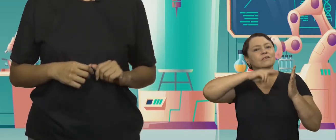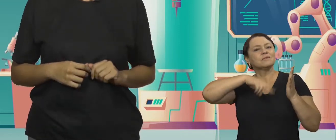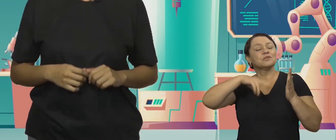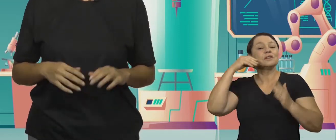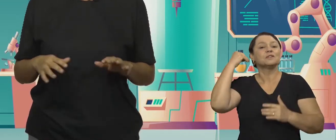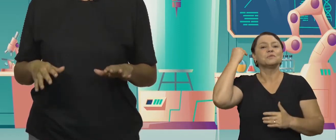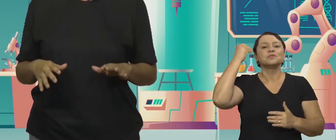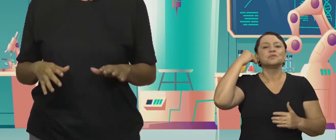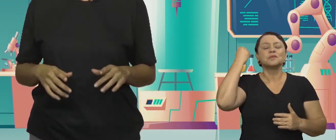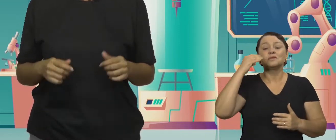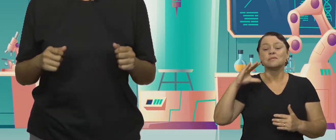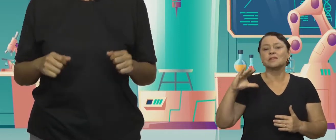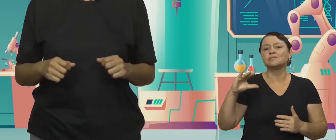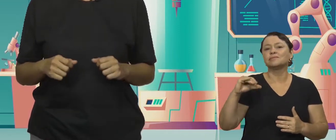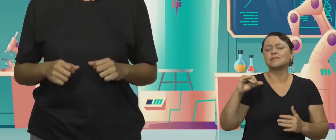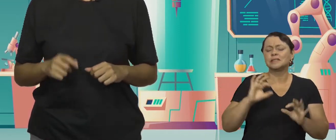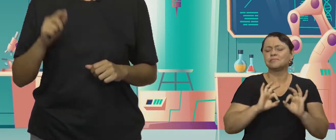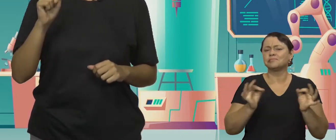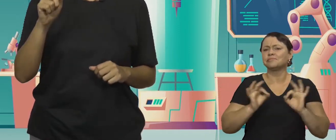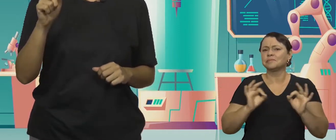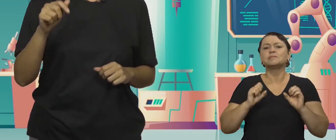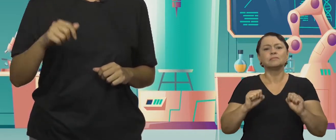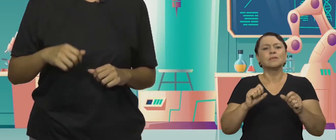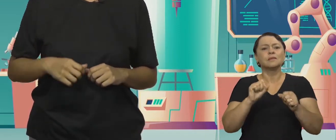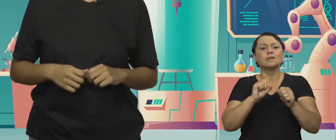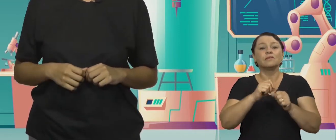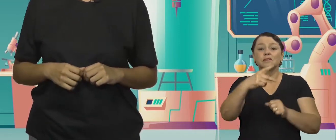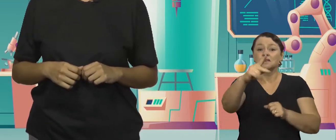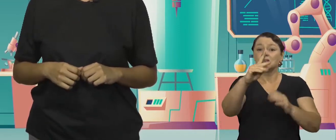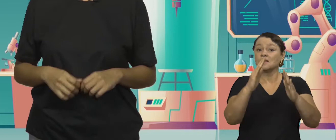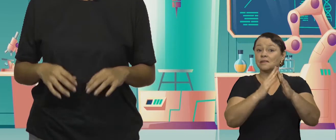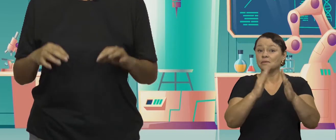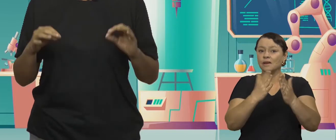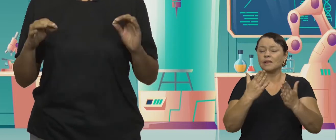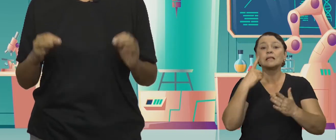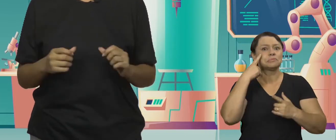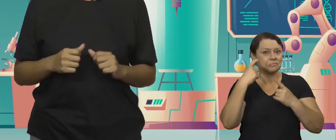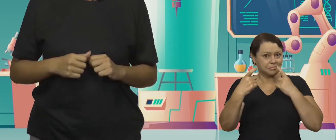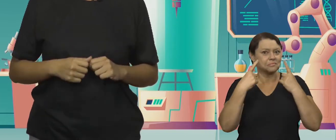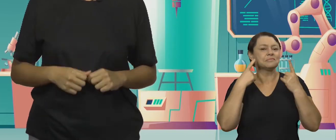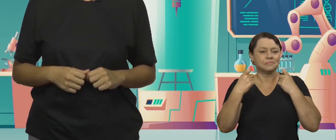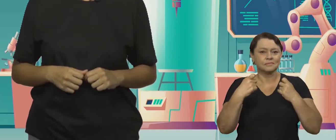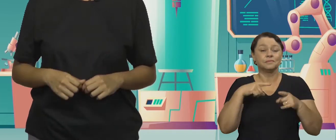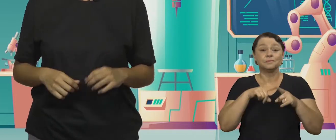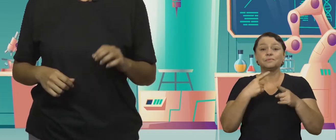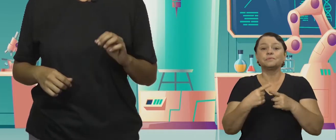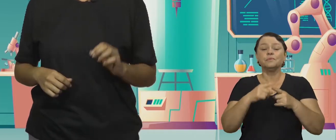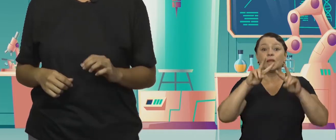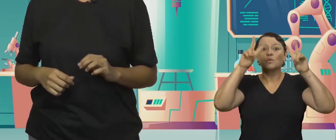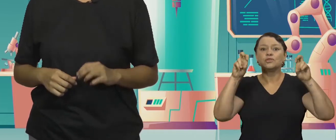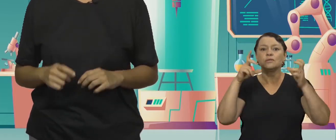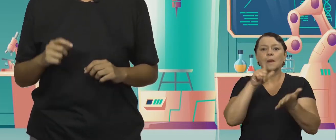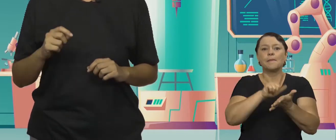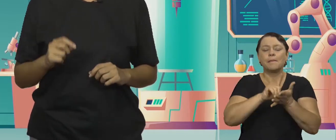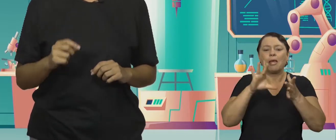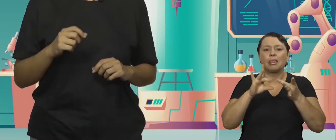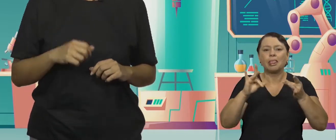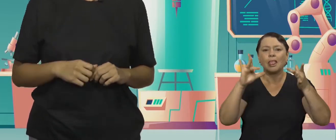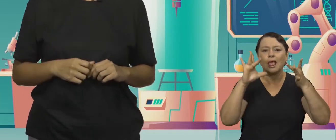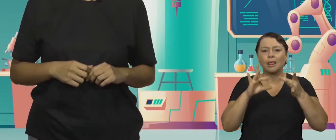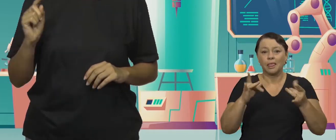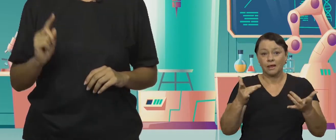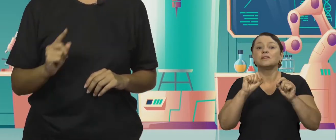experimento científico simples, que pode ser feito aí mesmo, na sua casa. É muito interessante. Seu título é